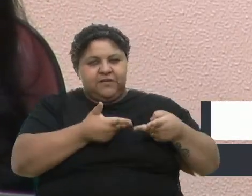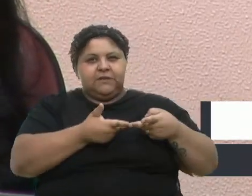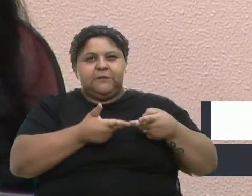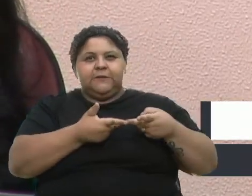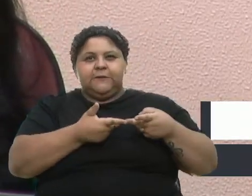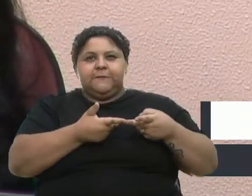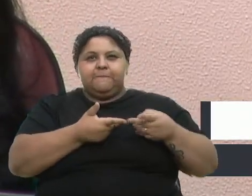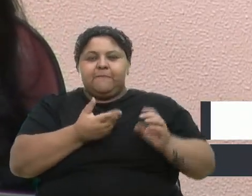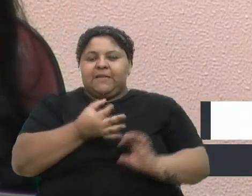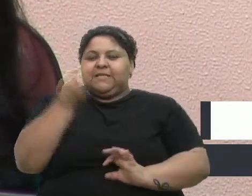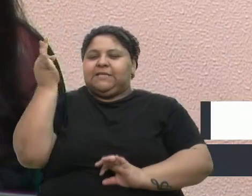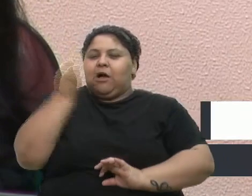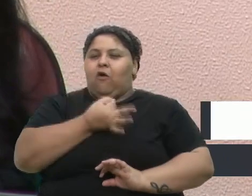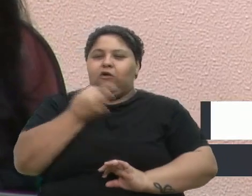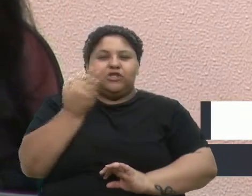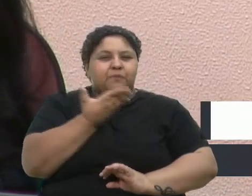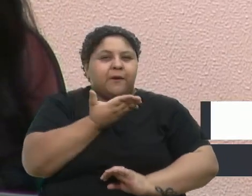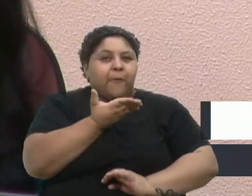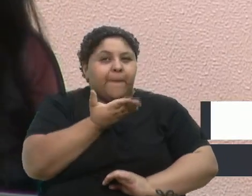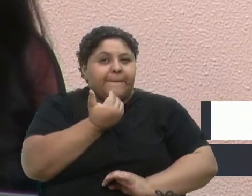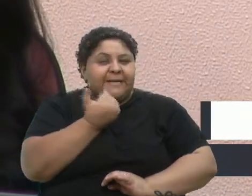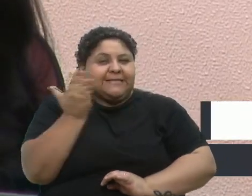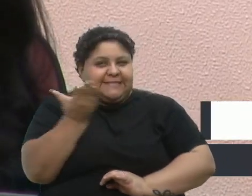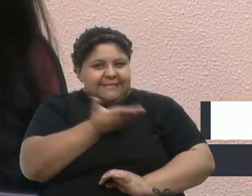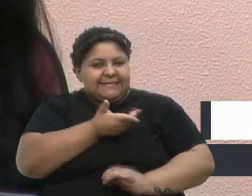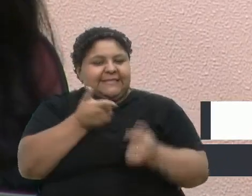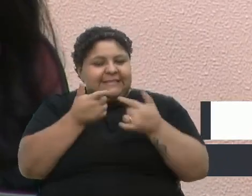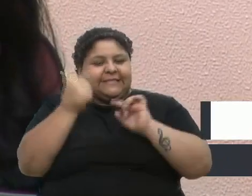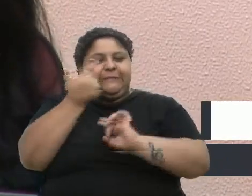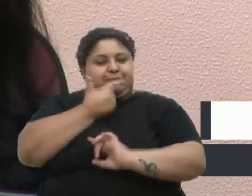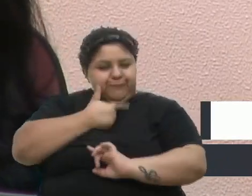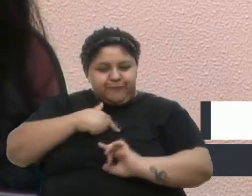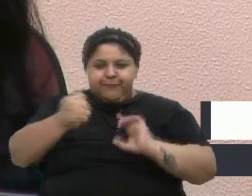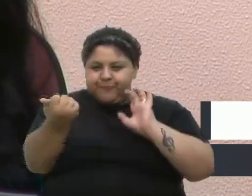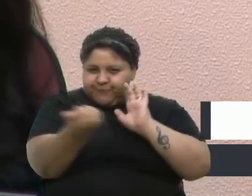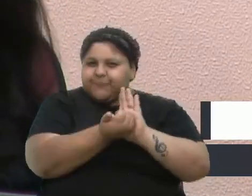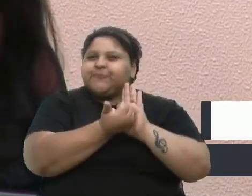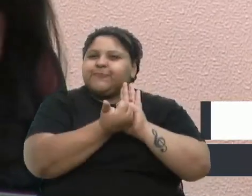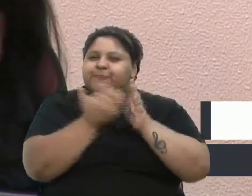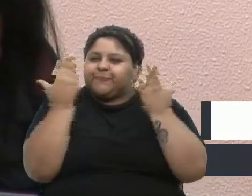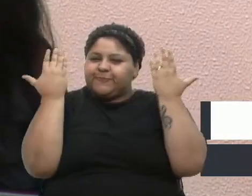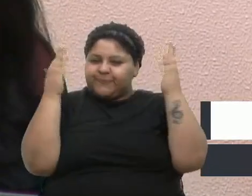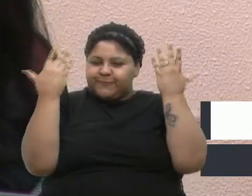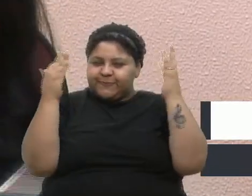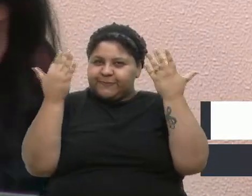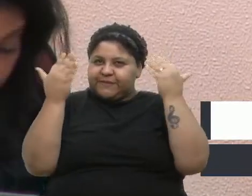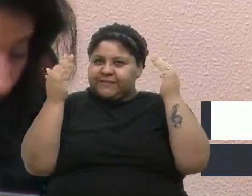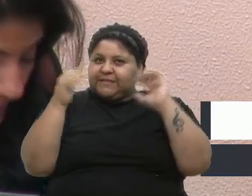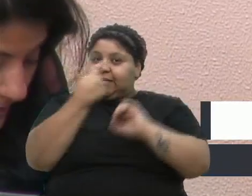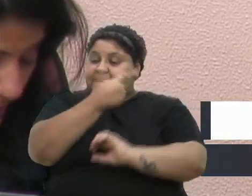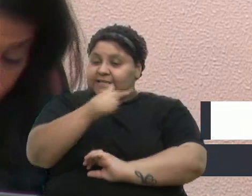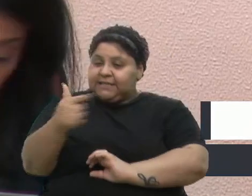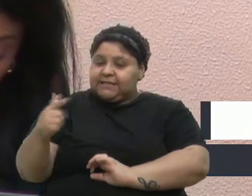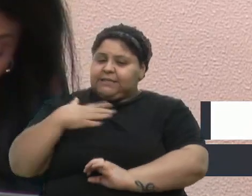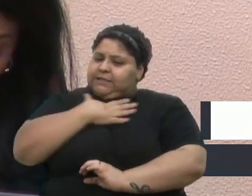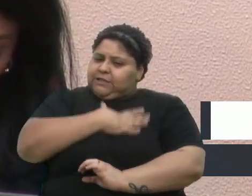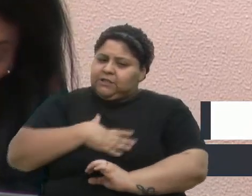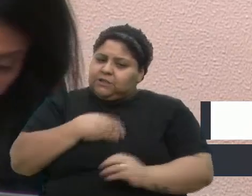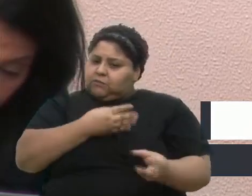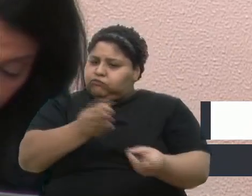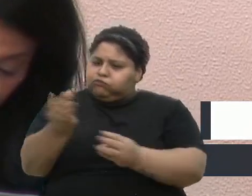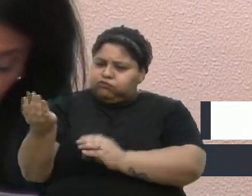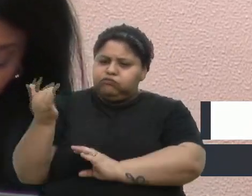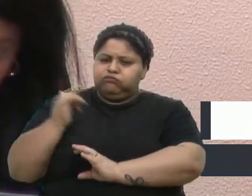essa ótima gastronomia de vocês. Mas gostaria de deixar esse registro, então, e parabenizar aqui mais uma vez, desejar muita